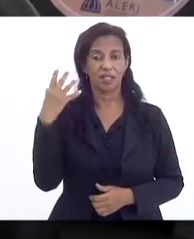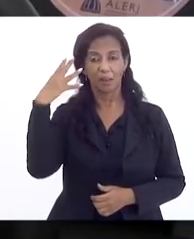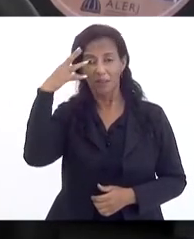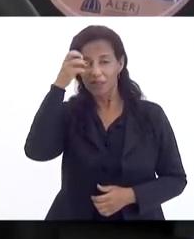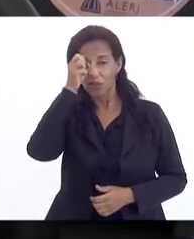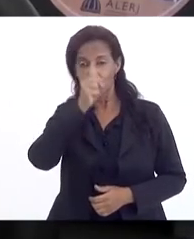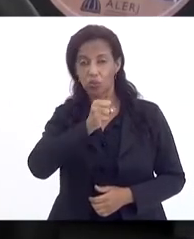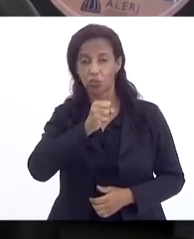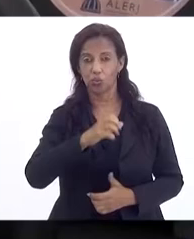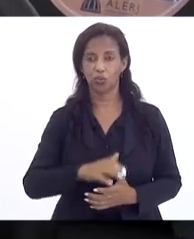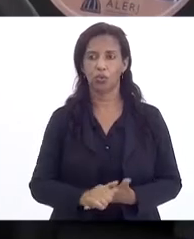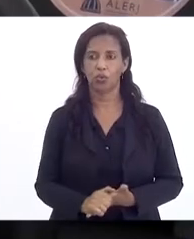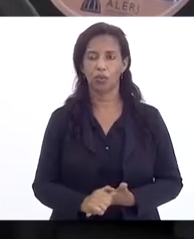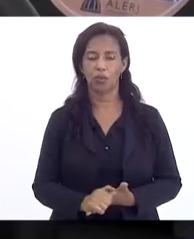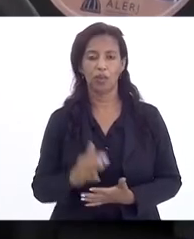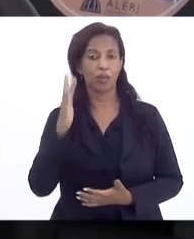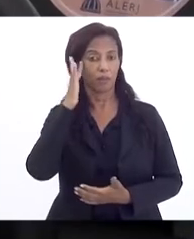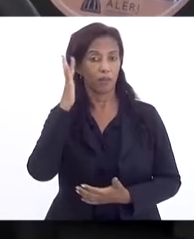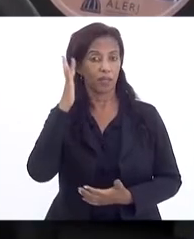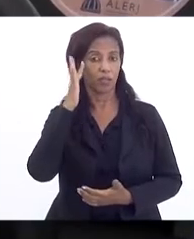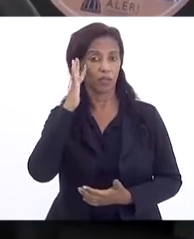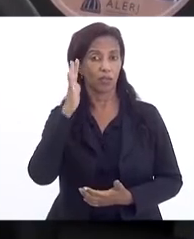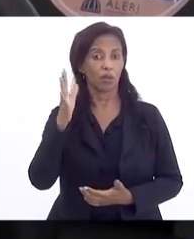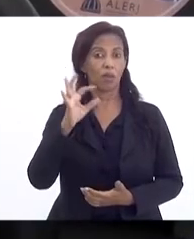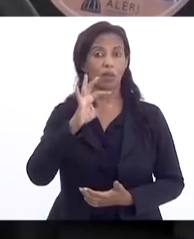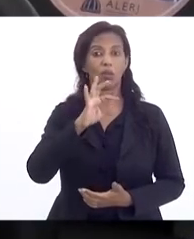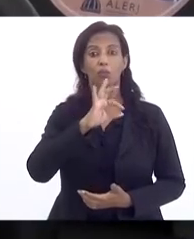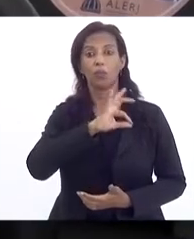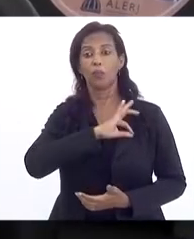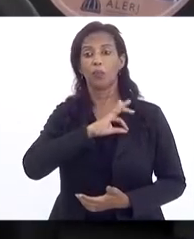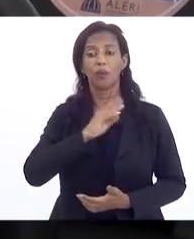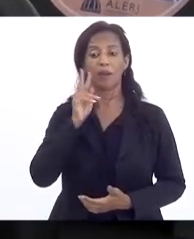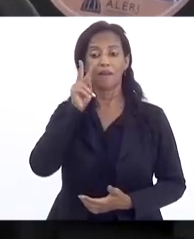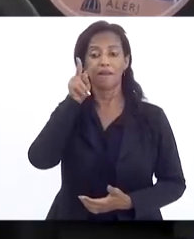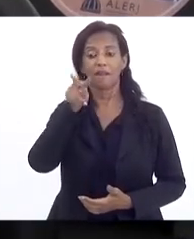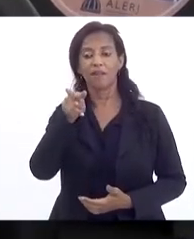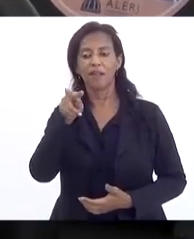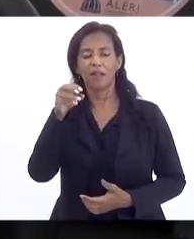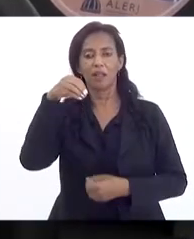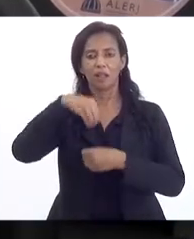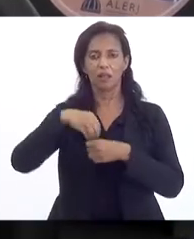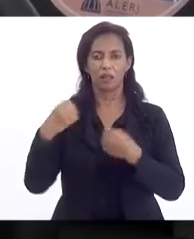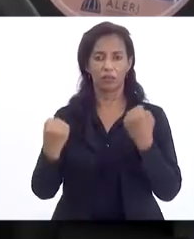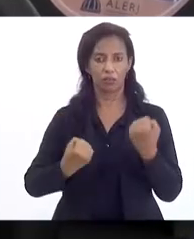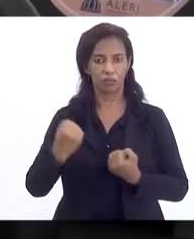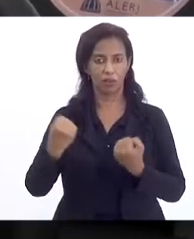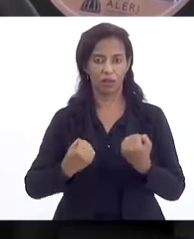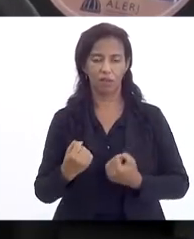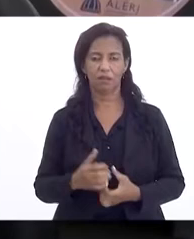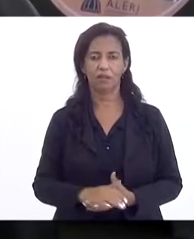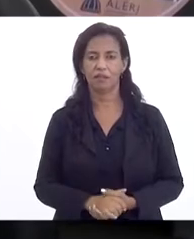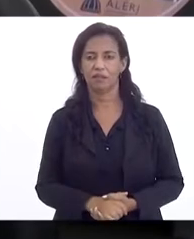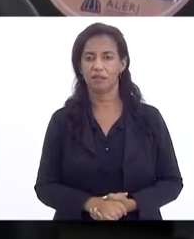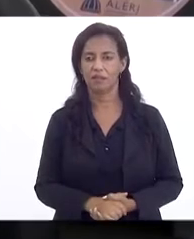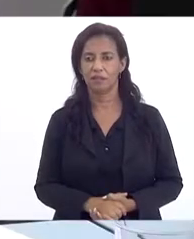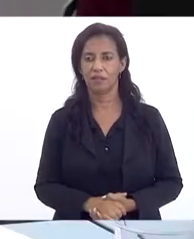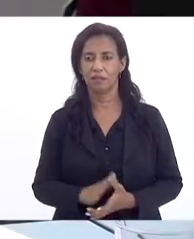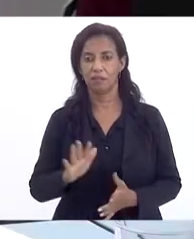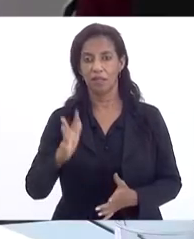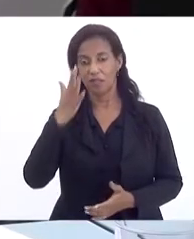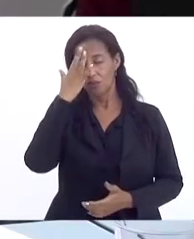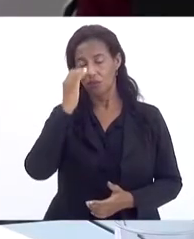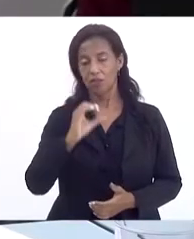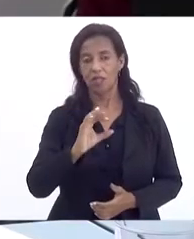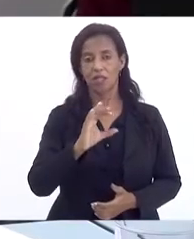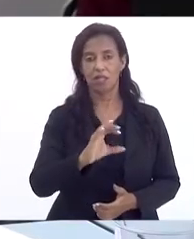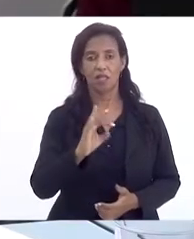escuro, justamente, imagino eu, para a autoridade policial poder enxergar dentro do ônibus. Pois é, mas eu não sei se o CTB,